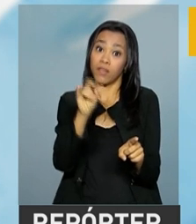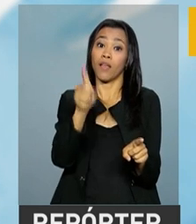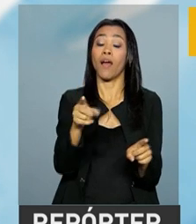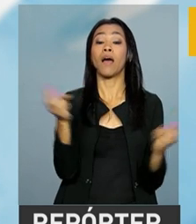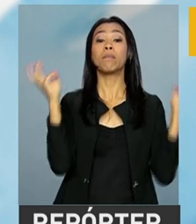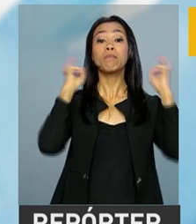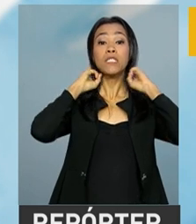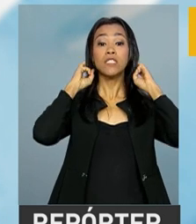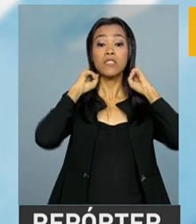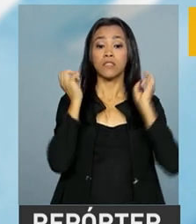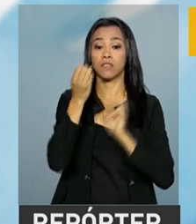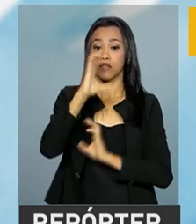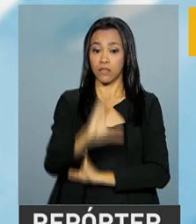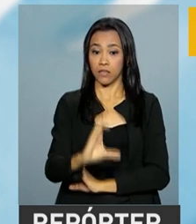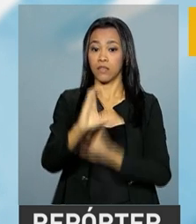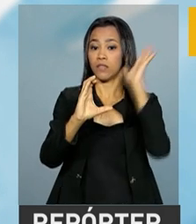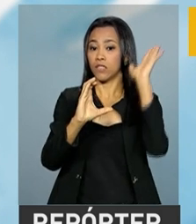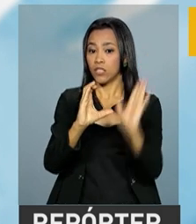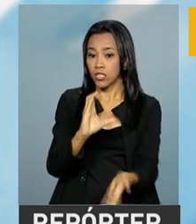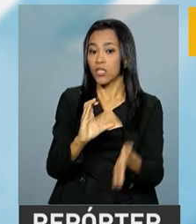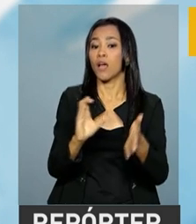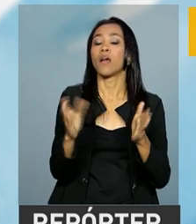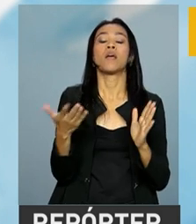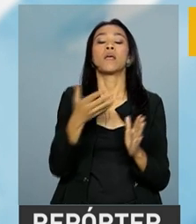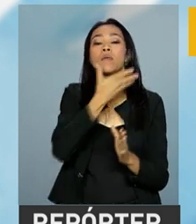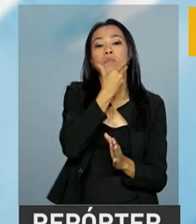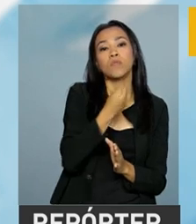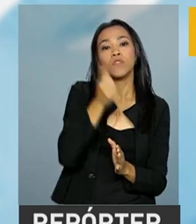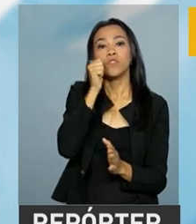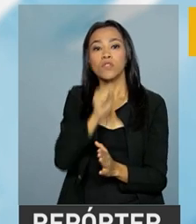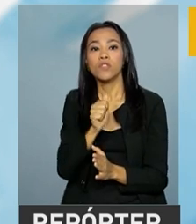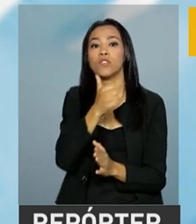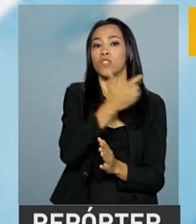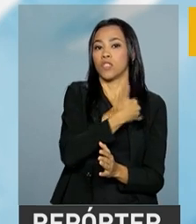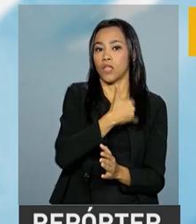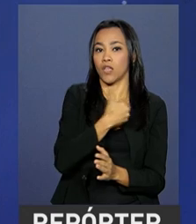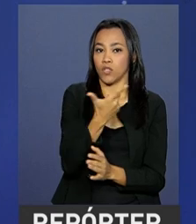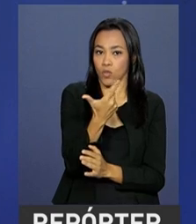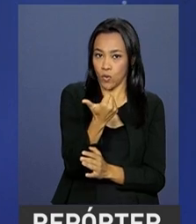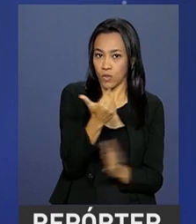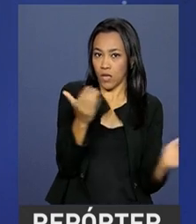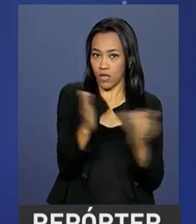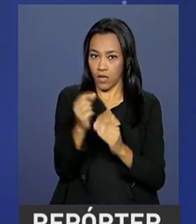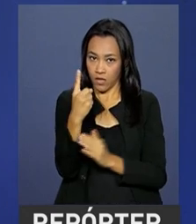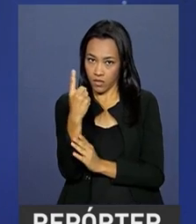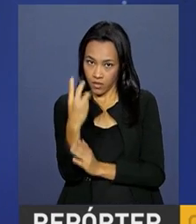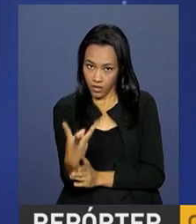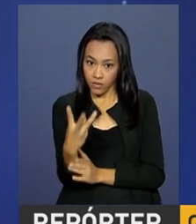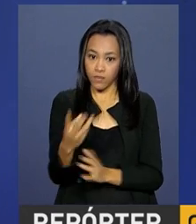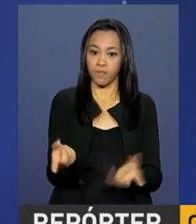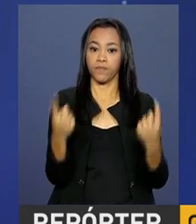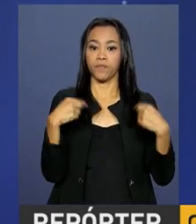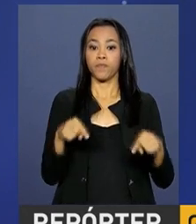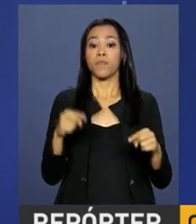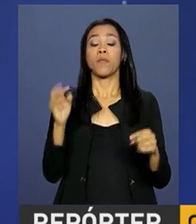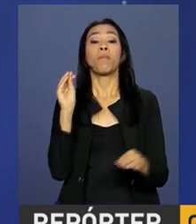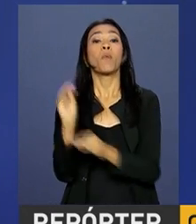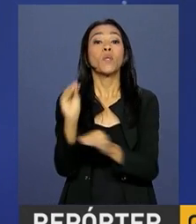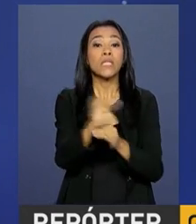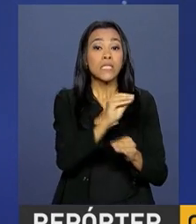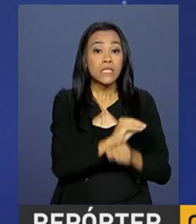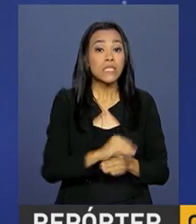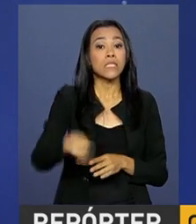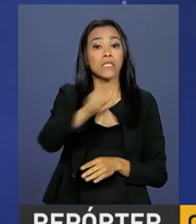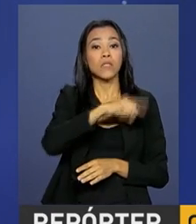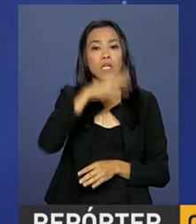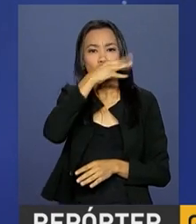c foi incluída a imunização para meninos e meninas de 12 e 13 anos para aumentar a proteção dos Adolescentes